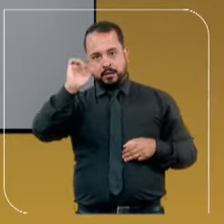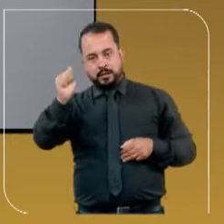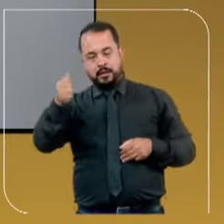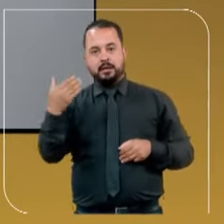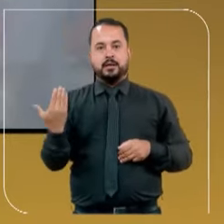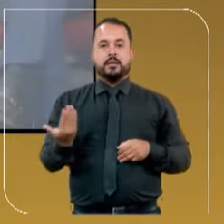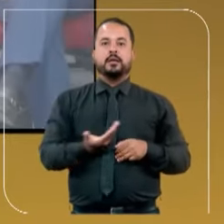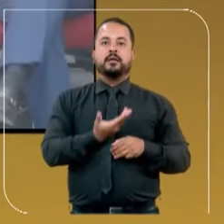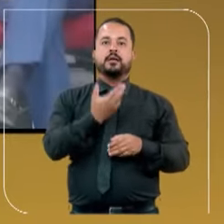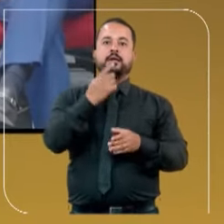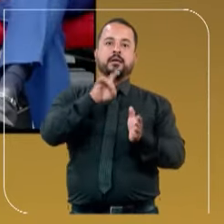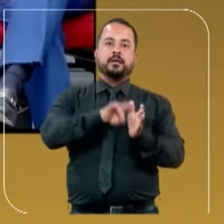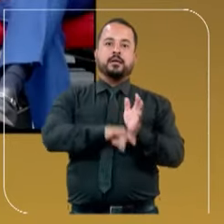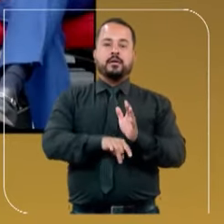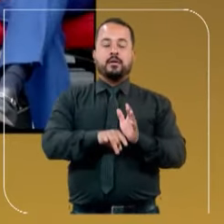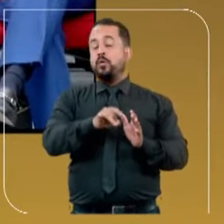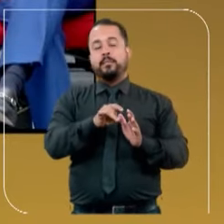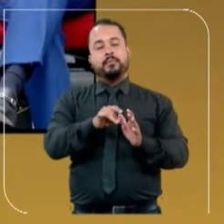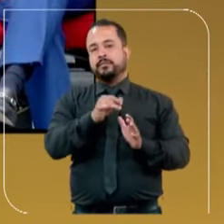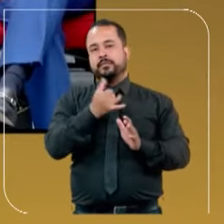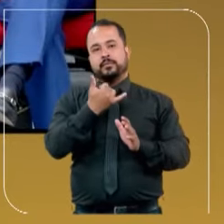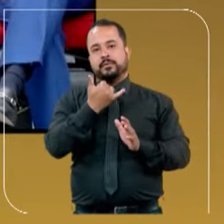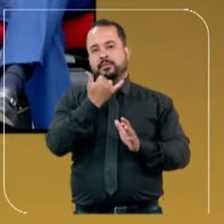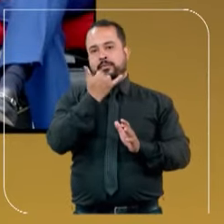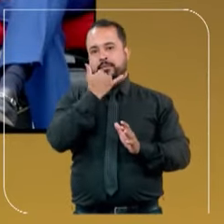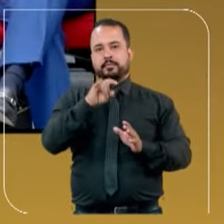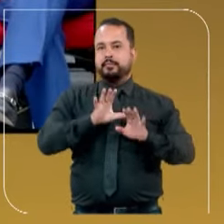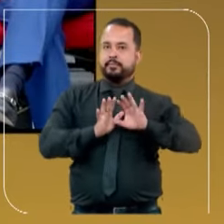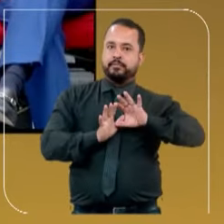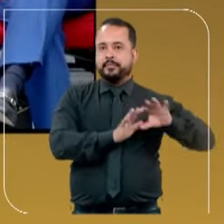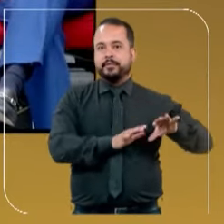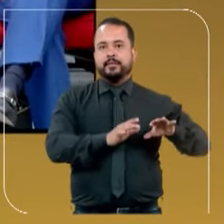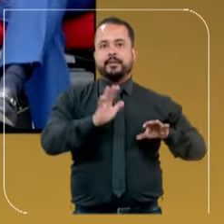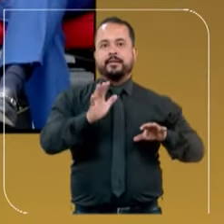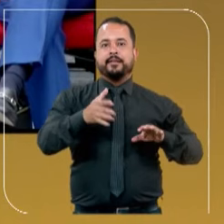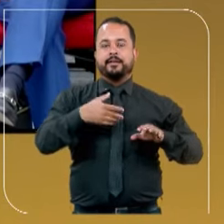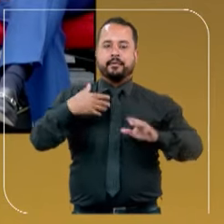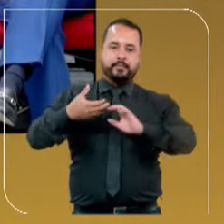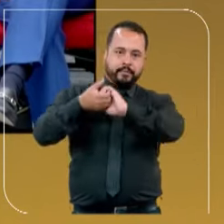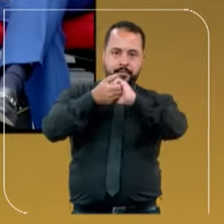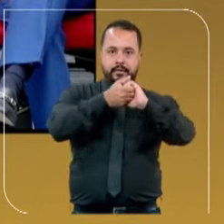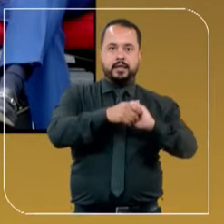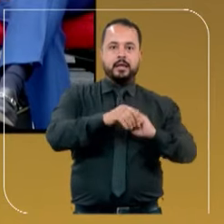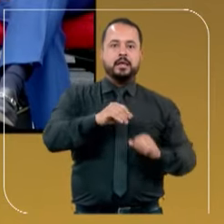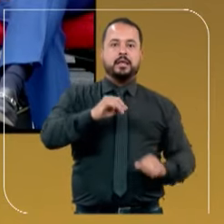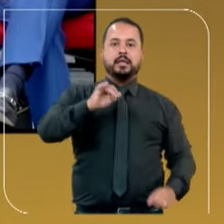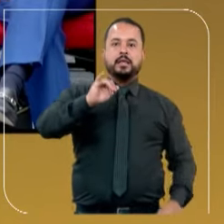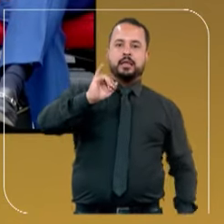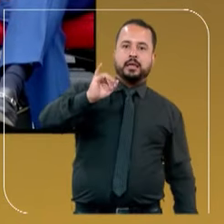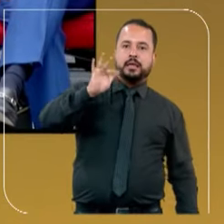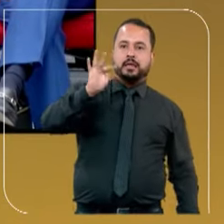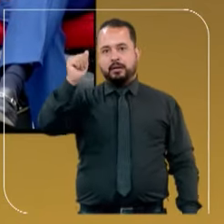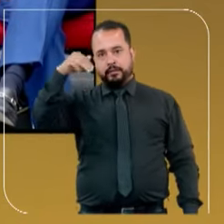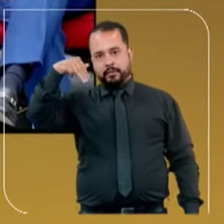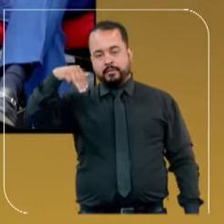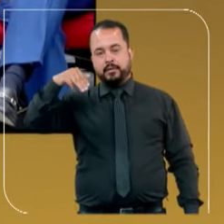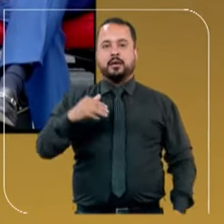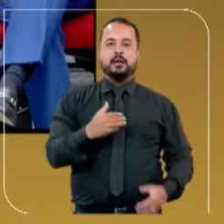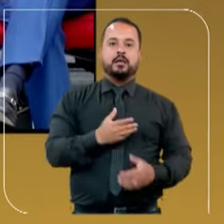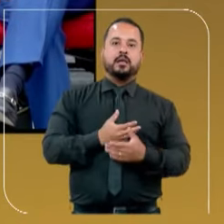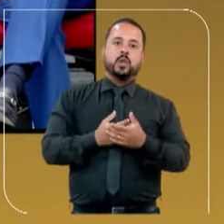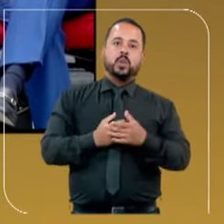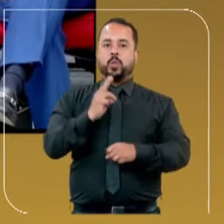não a mim pessoalmente, mas à equipe da Infam, que nesses 2 anos, apaixonadamente,